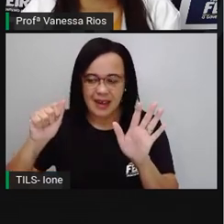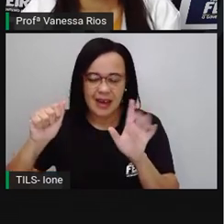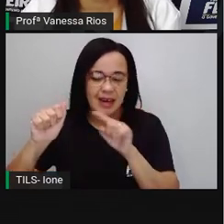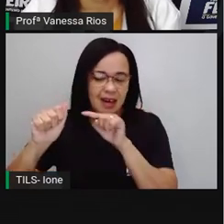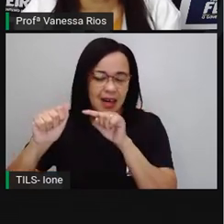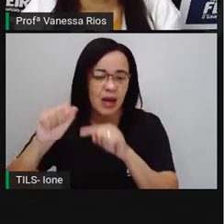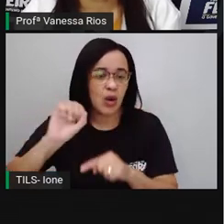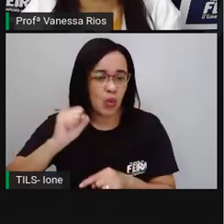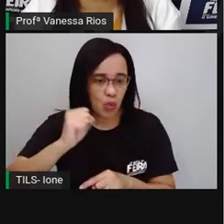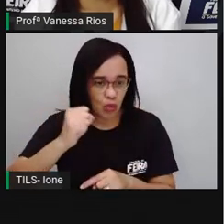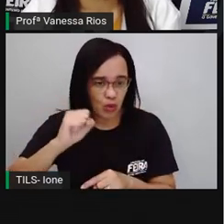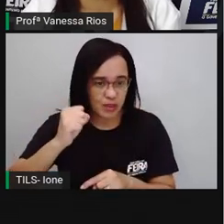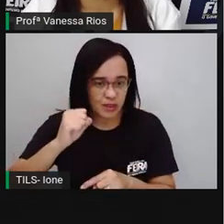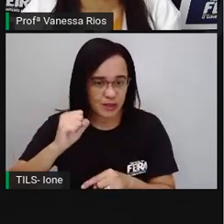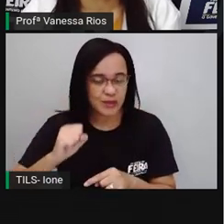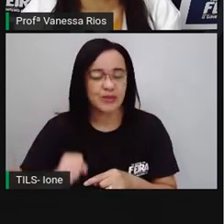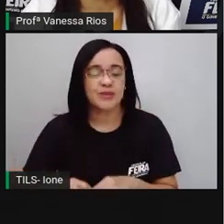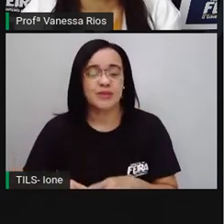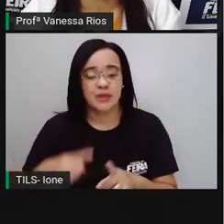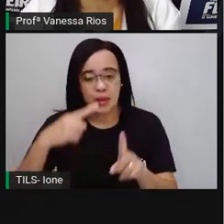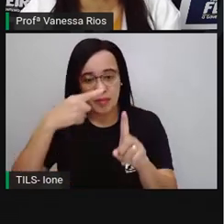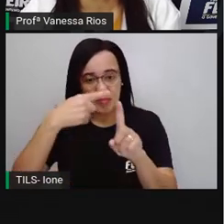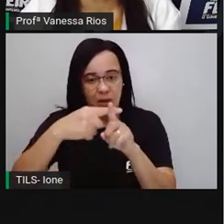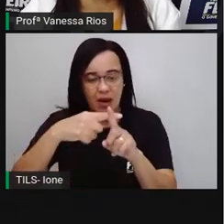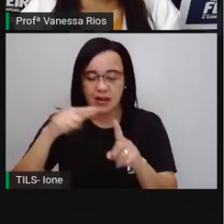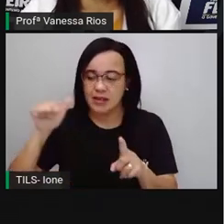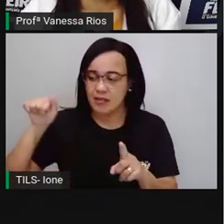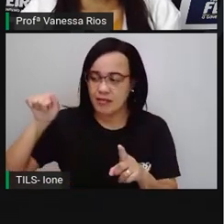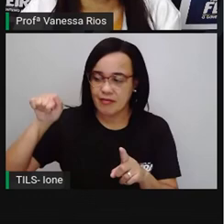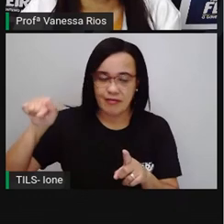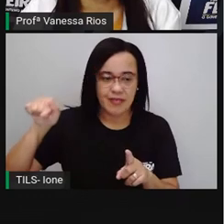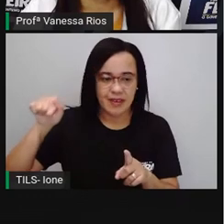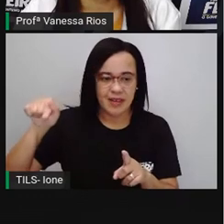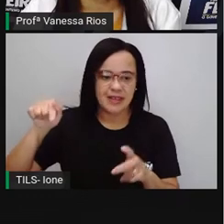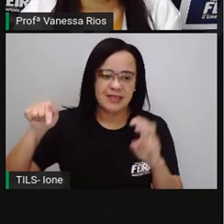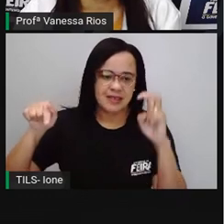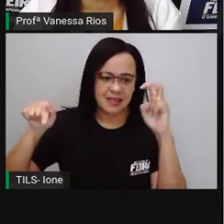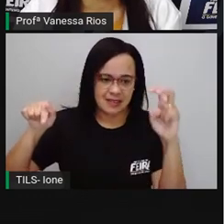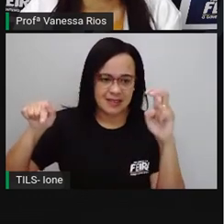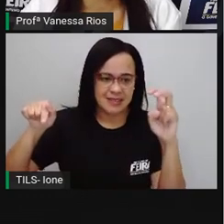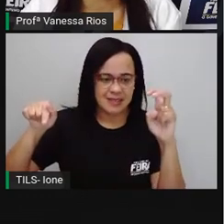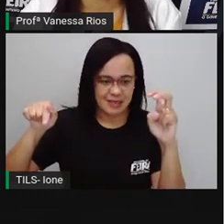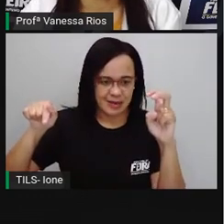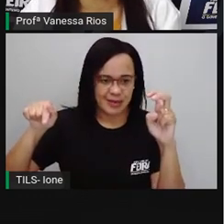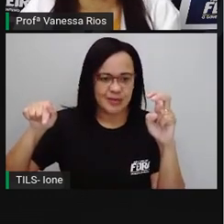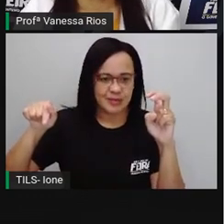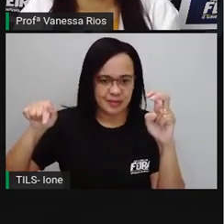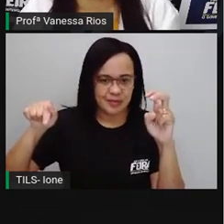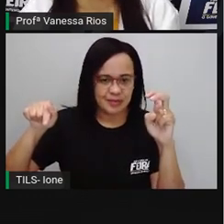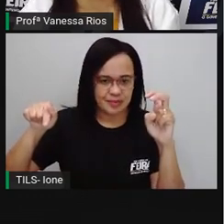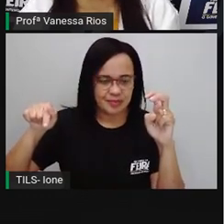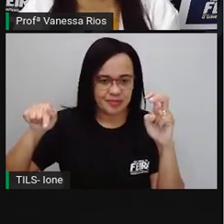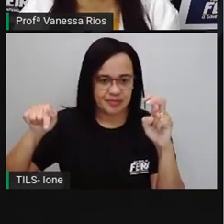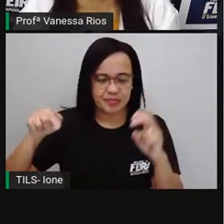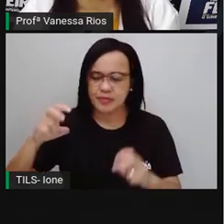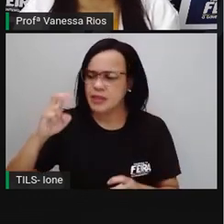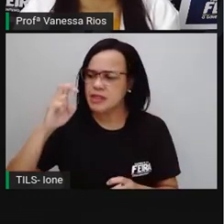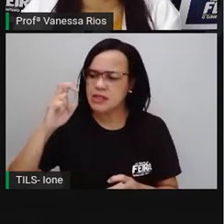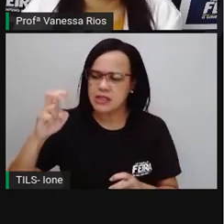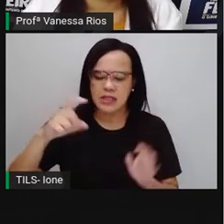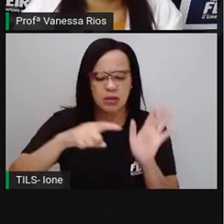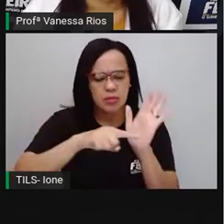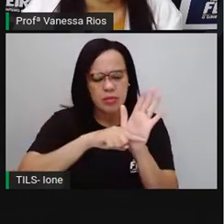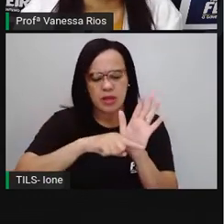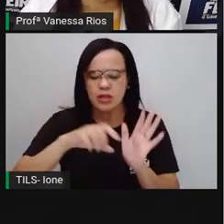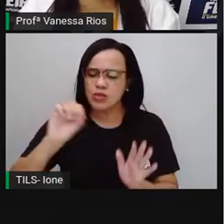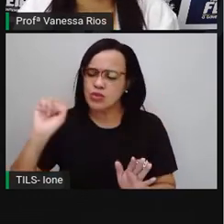Mais o número de faces, que é 5. 5 menos 8, mais